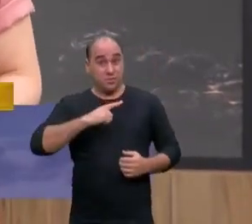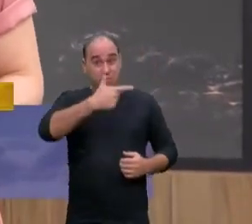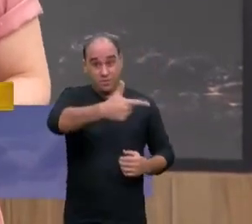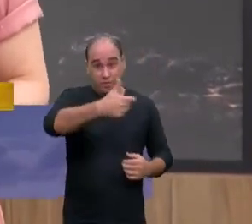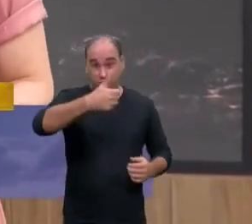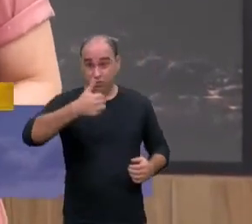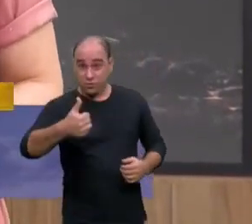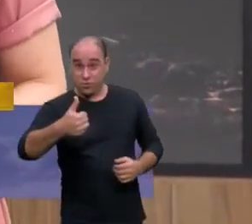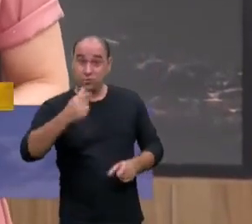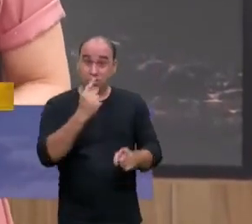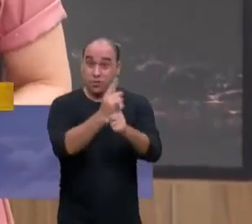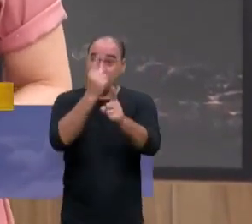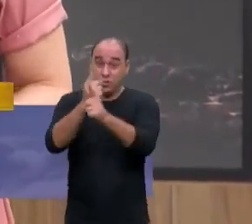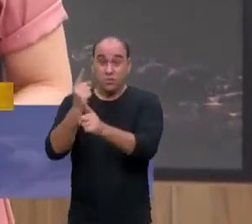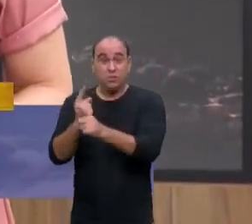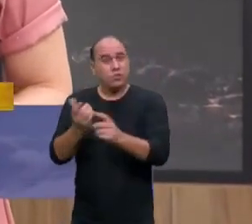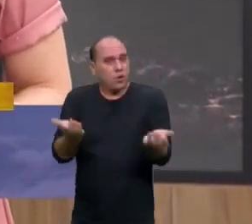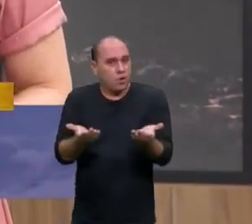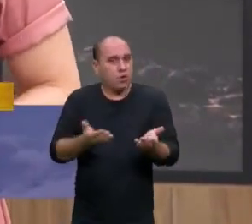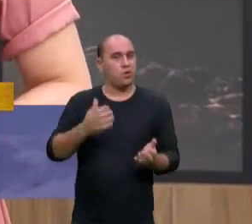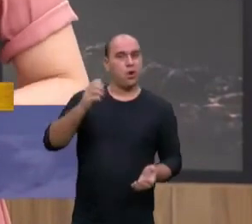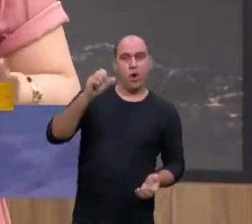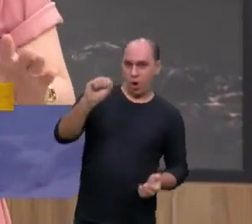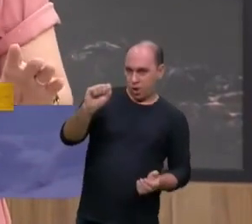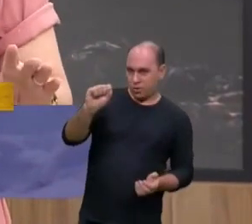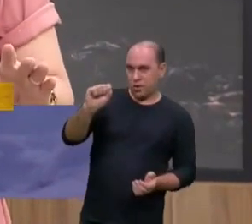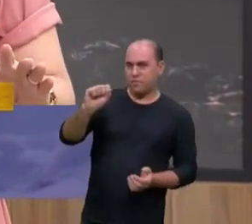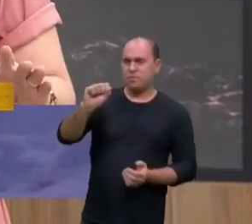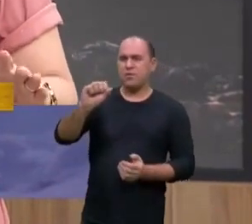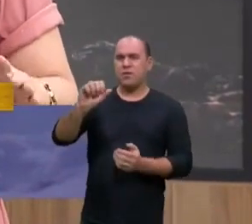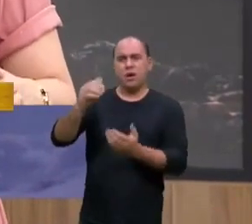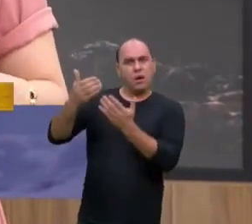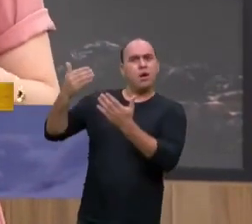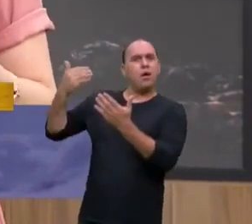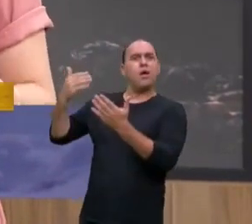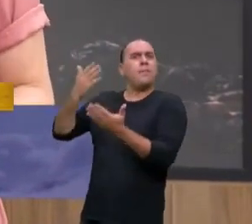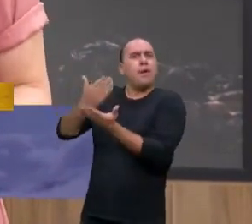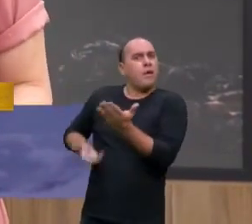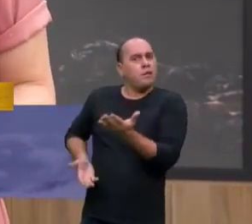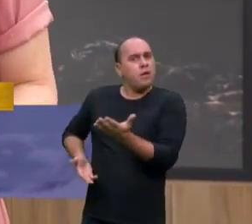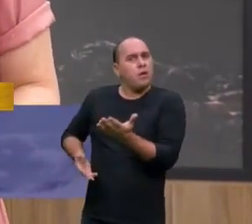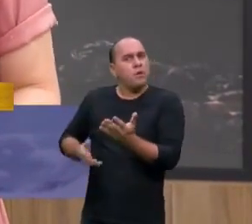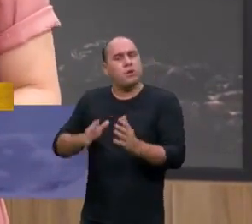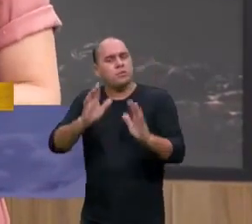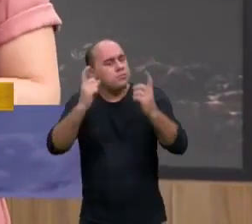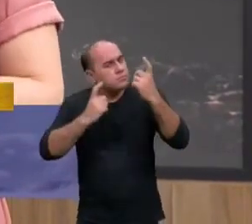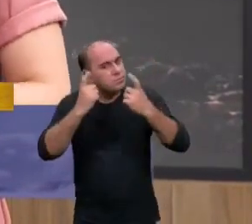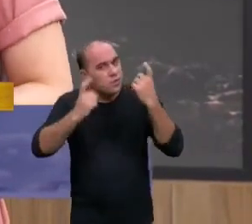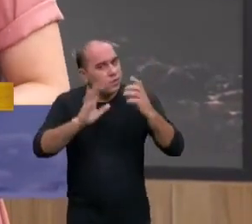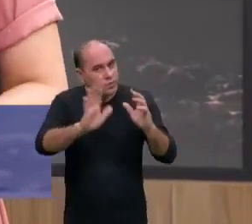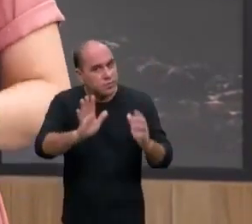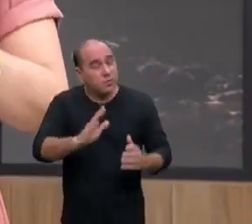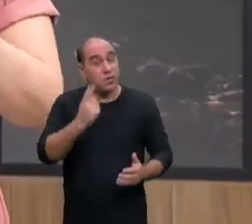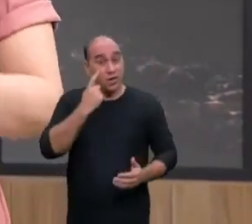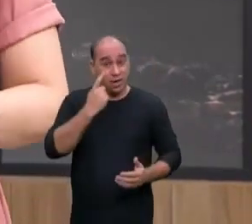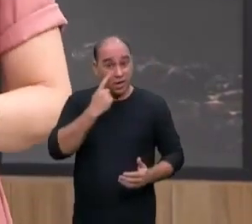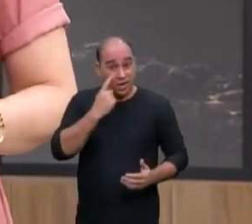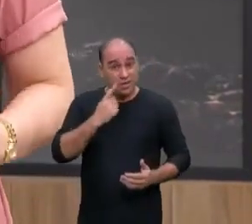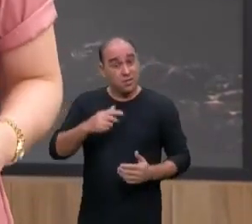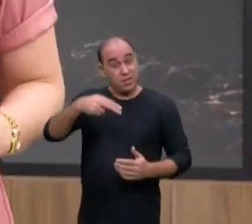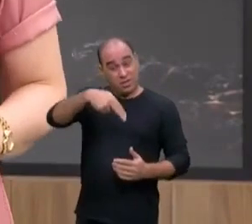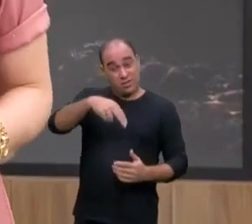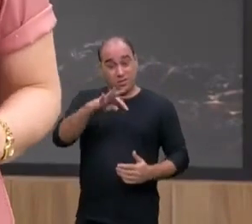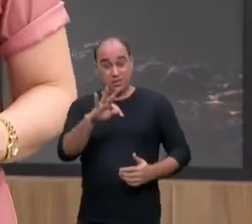e hoje nós estamos no oitavo dia de estudos mas se você perdeu algum desses nossos encontros ou quiser rever algum